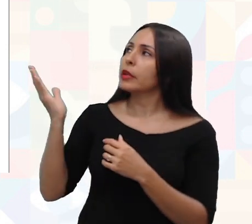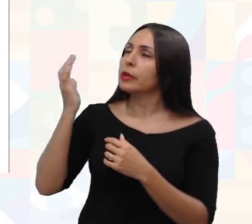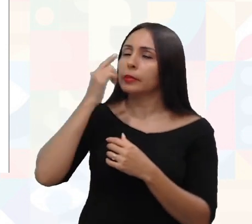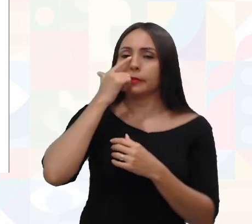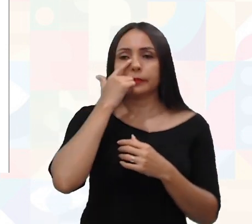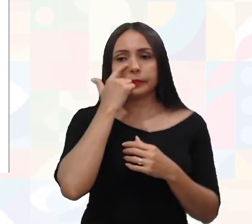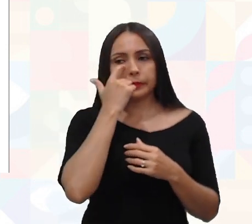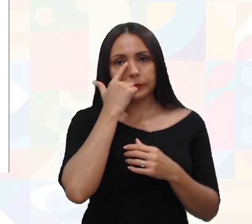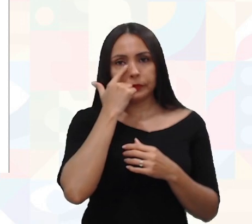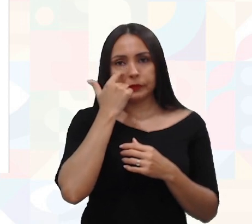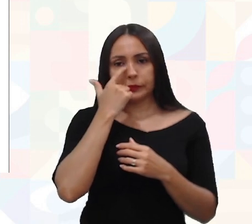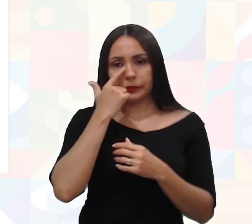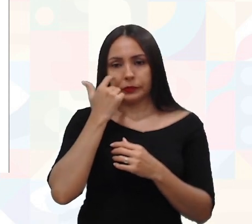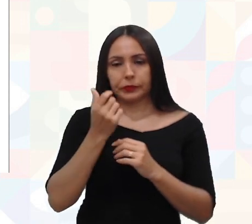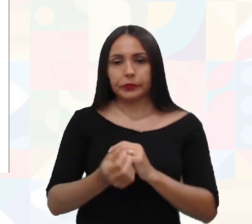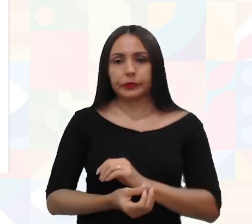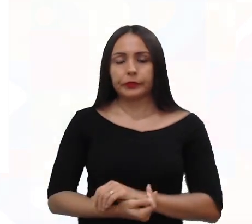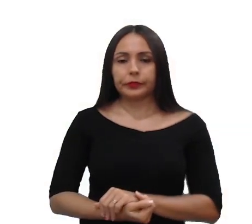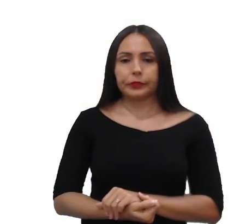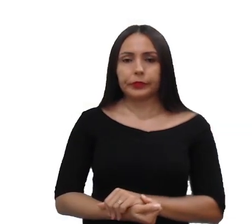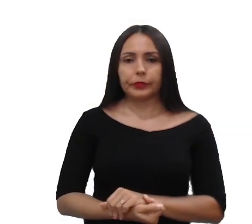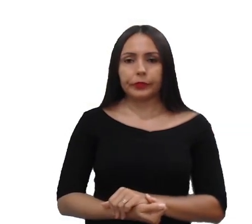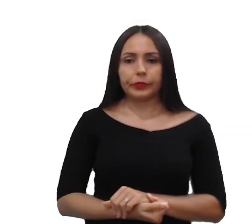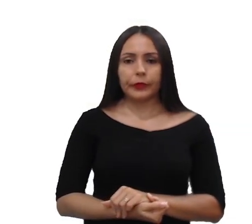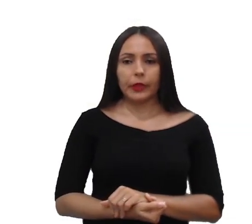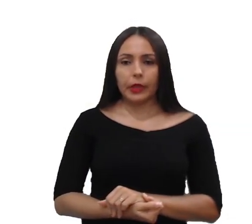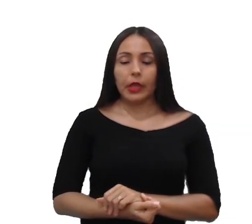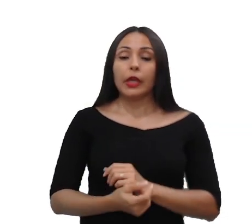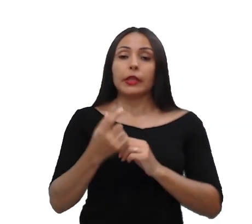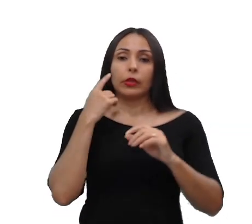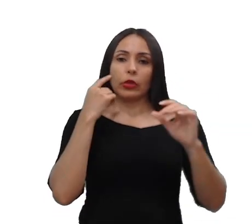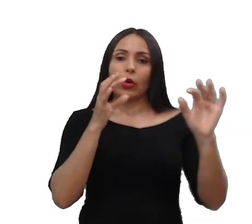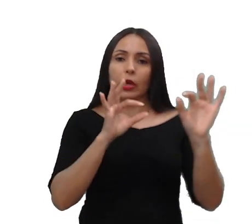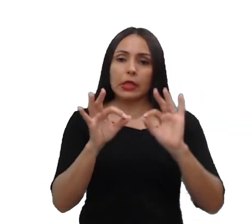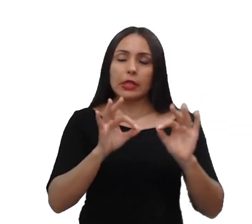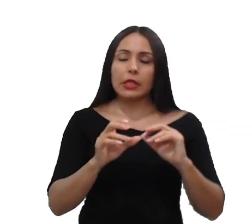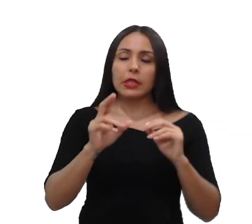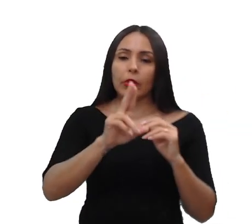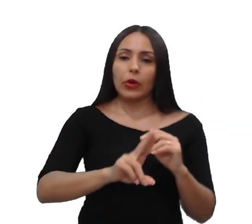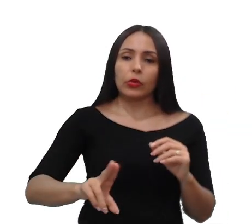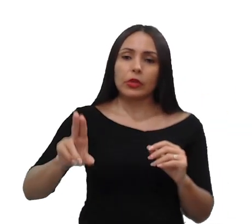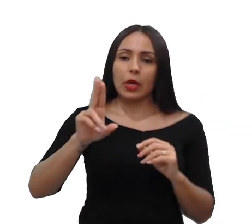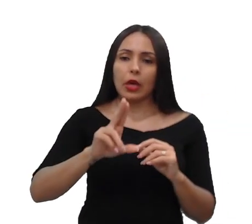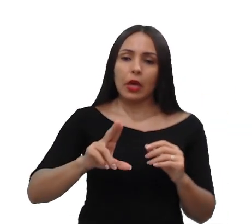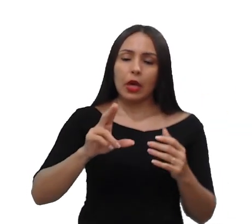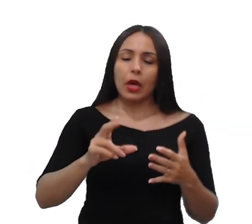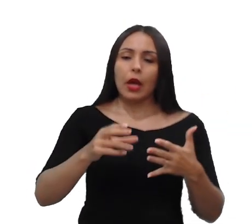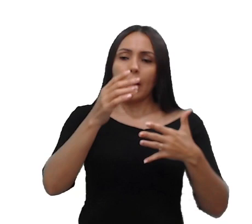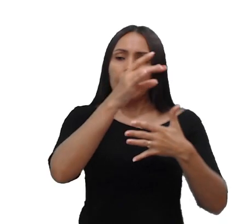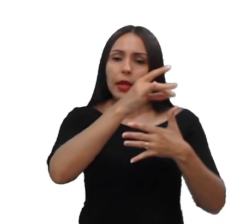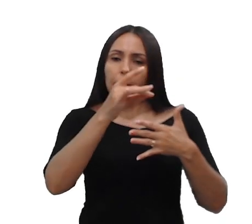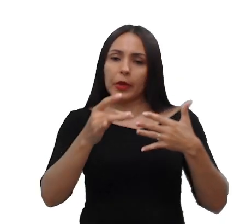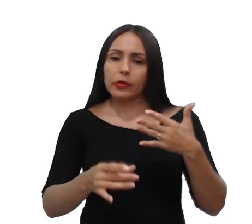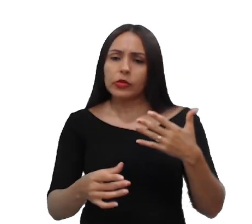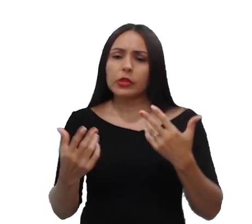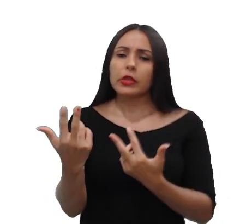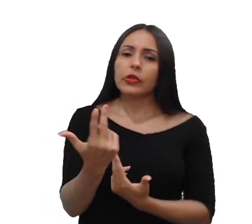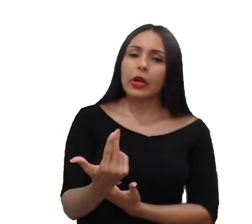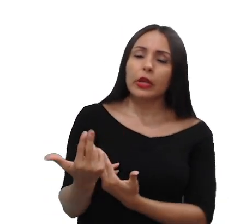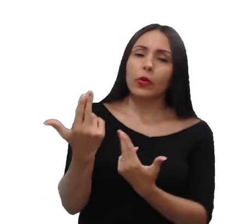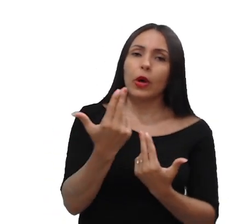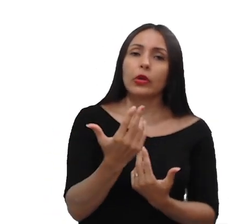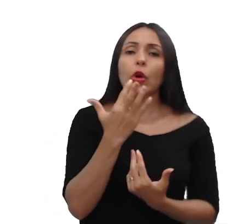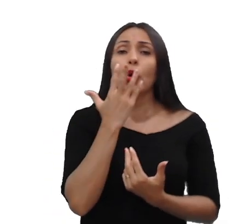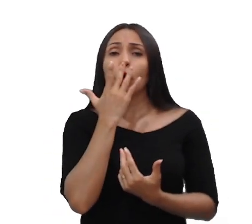de um triângulo. Então na decoração é utilizar elementos que sejam iguais, utilizando